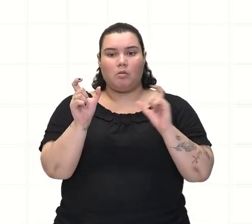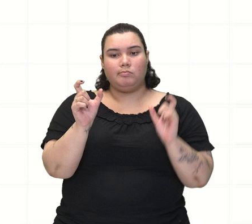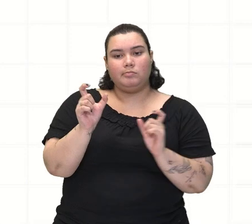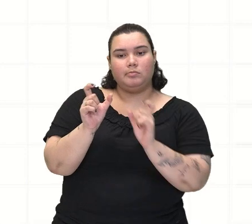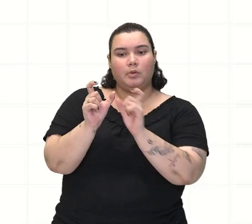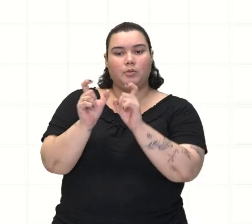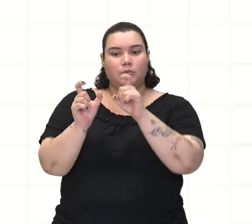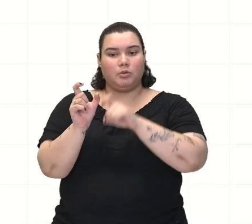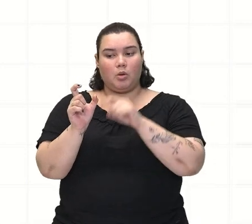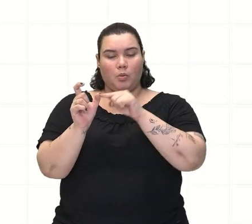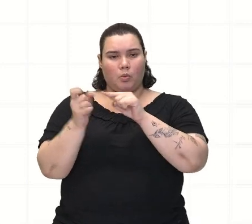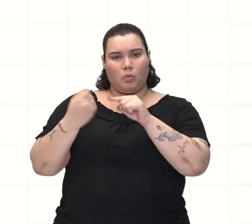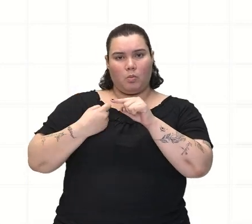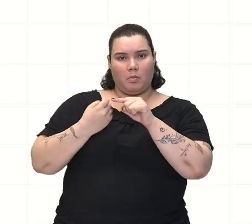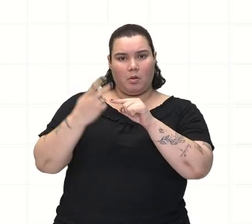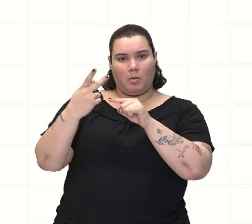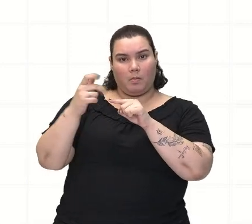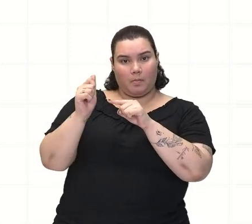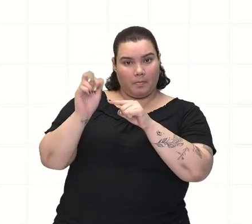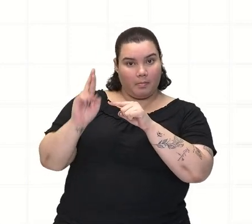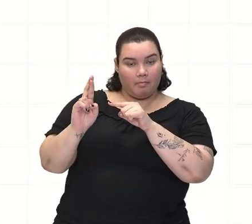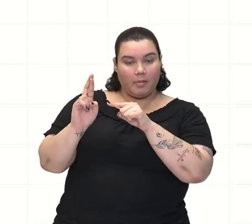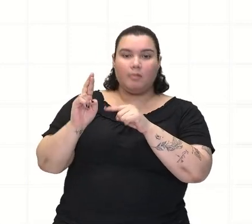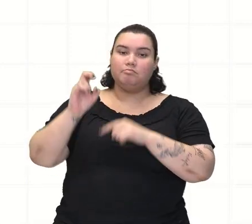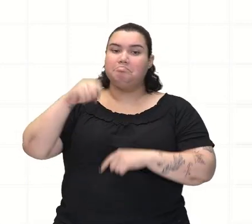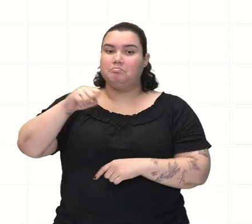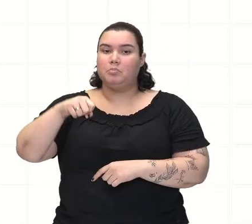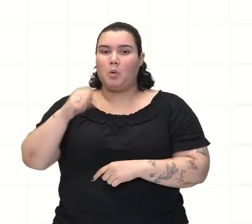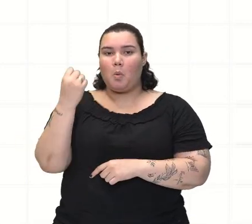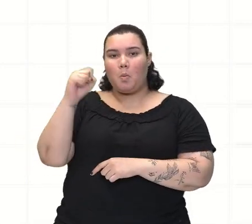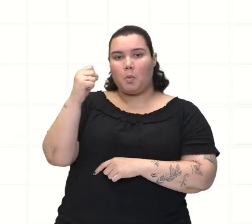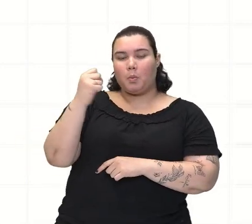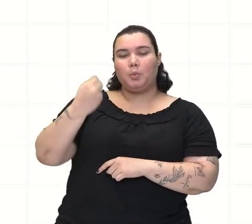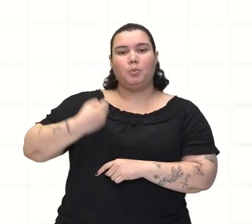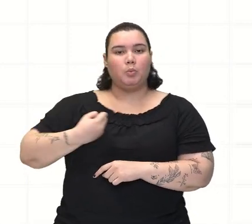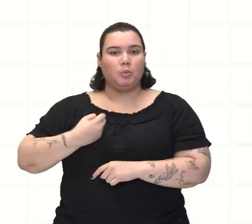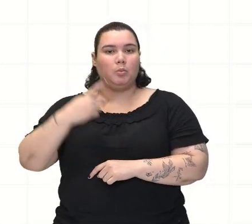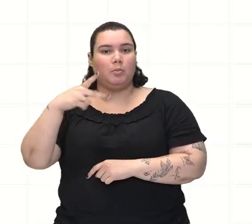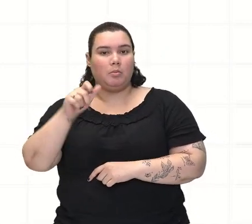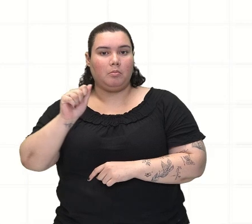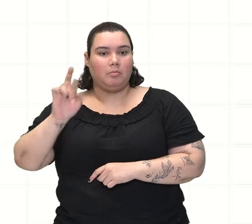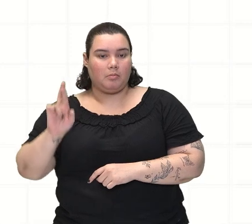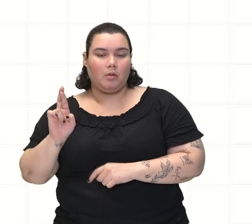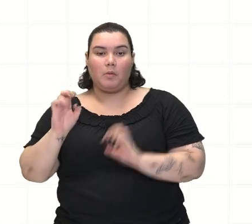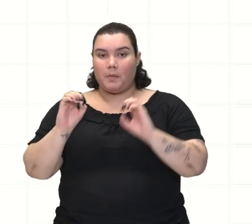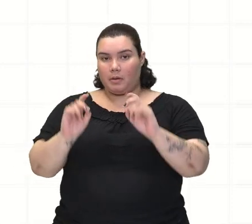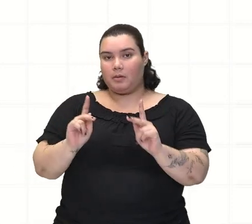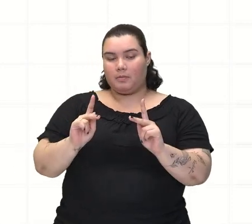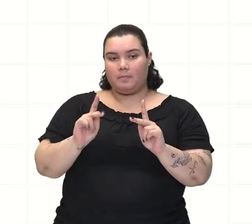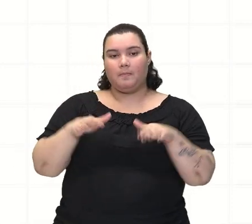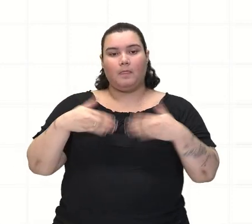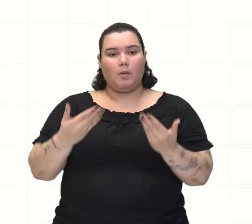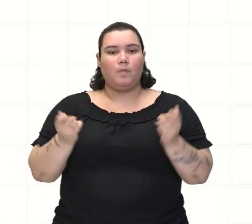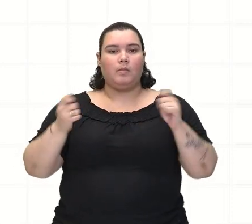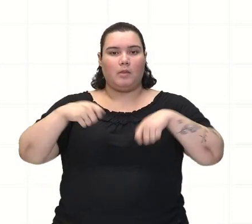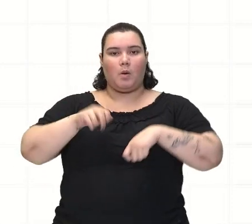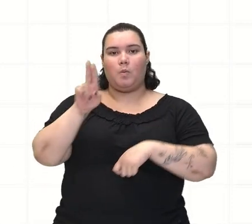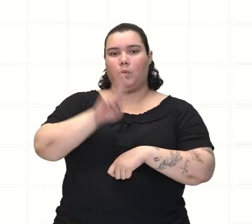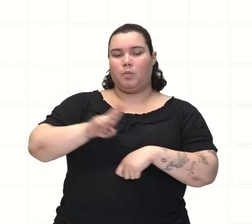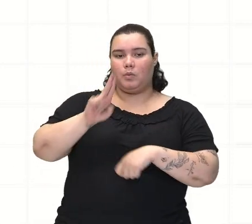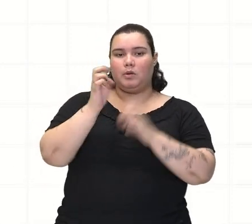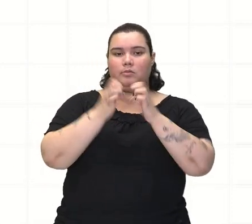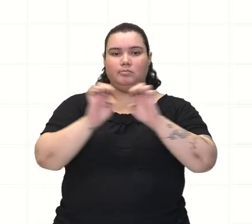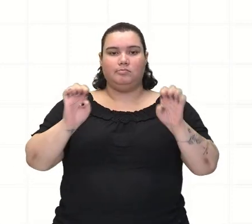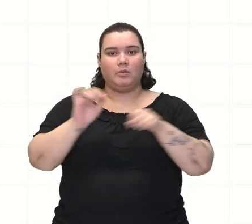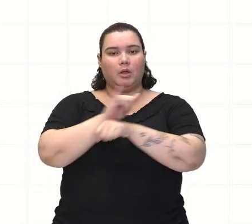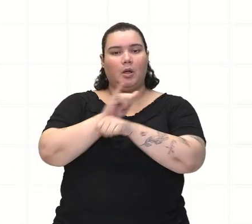é par. Esse número é par? Sim, 8 é um número par. Então, posso escrever ele usando